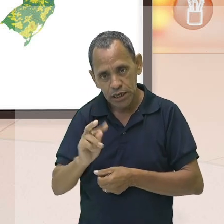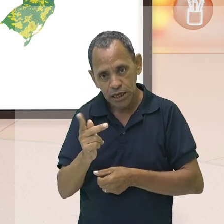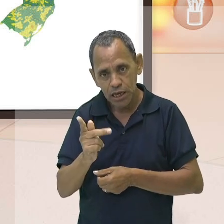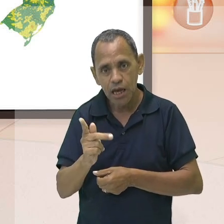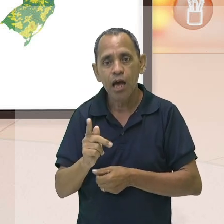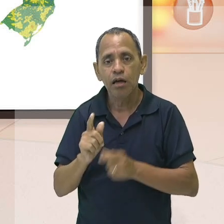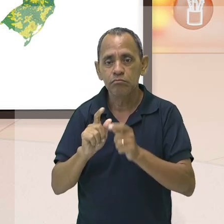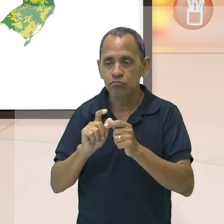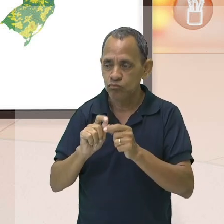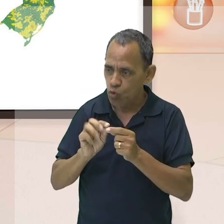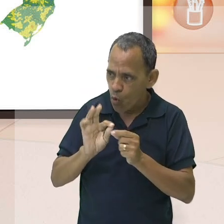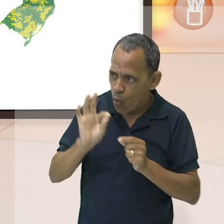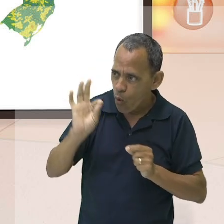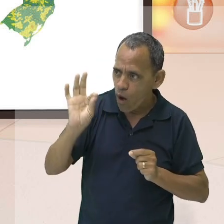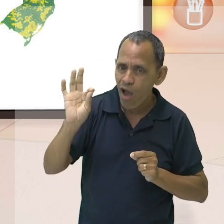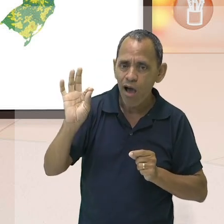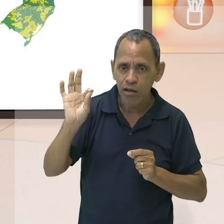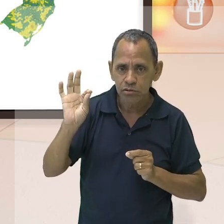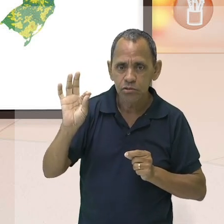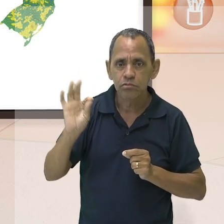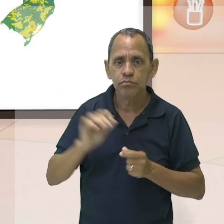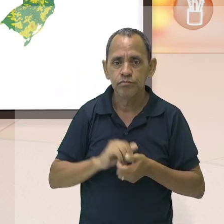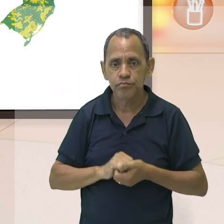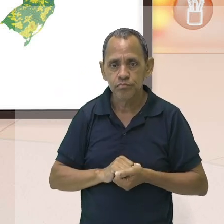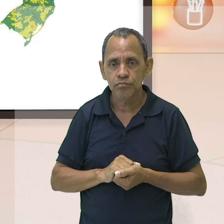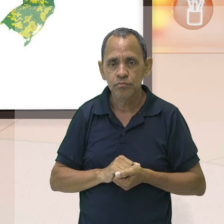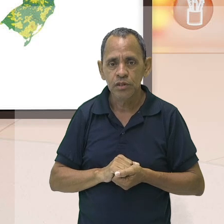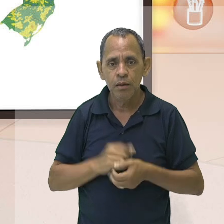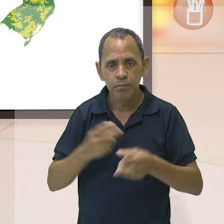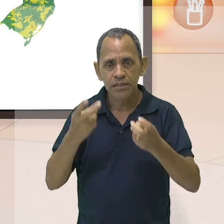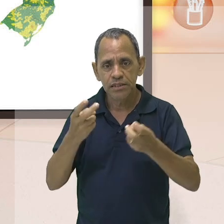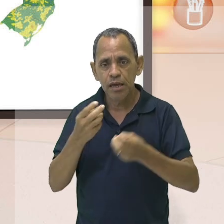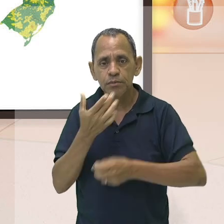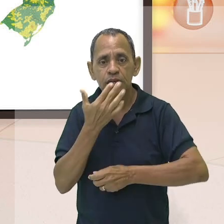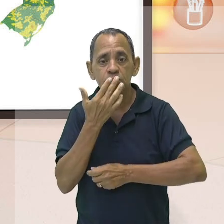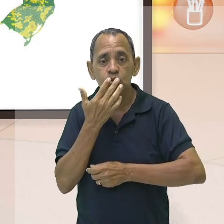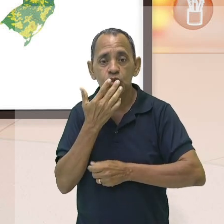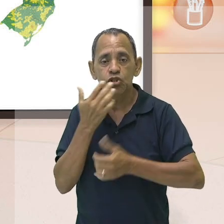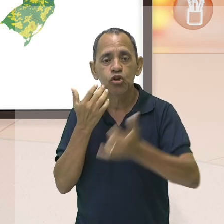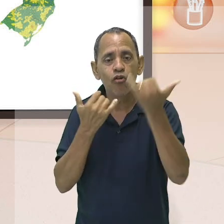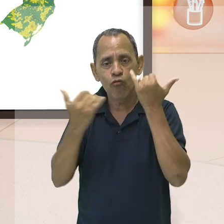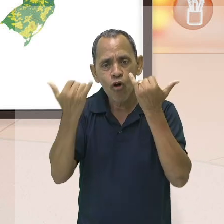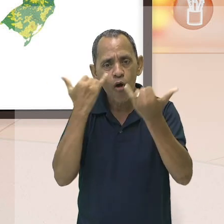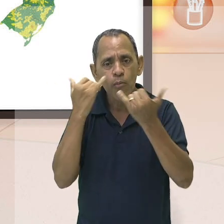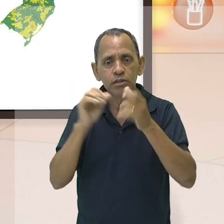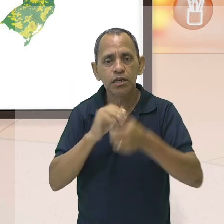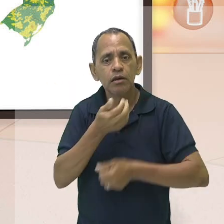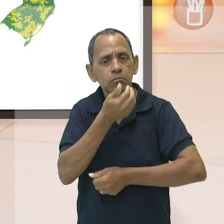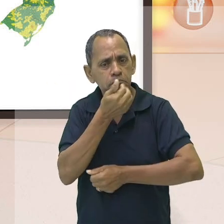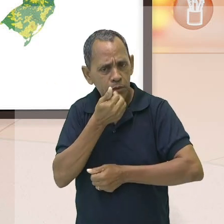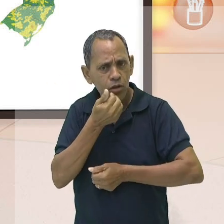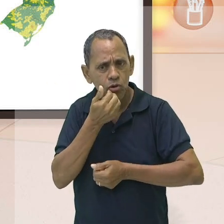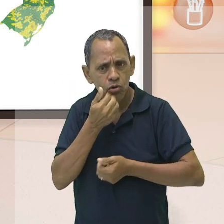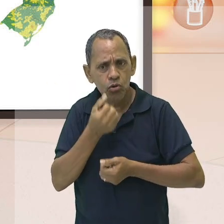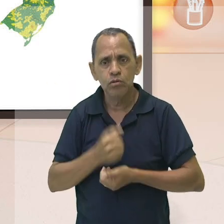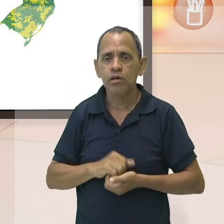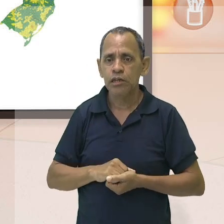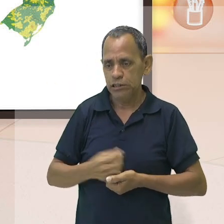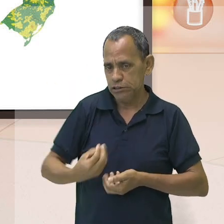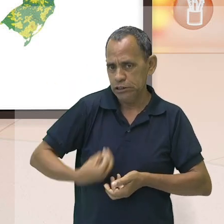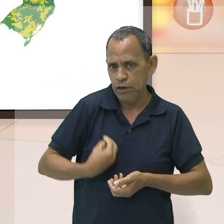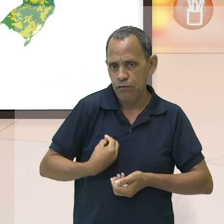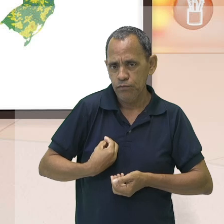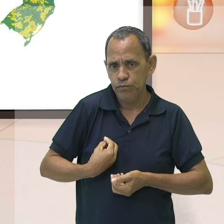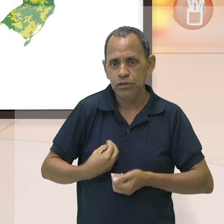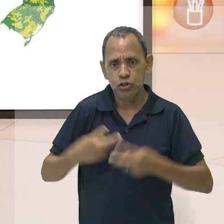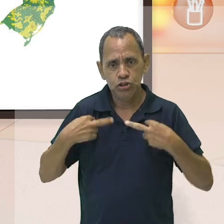ali com alguma melhoria. Então a gente percebe claramente que as cores estão dizendo para a gente que houve uma melhoria muito grande. Então isso é